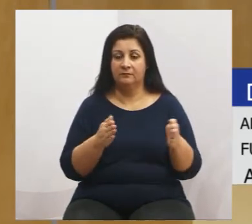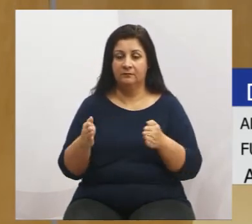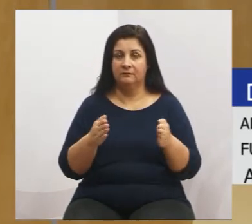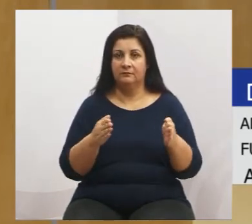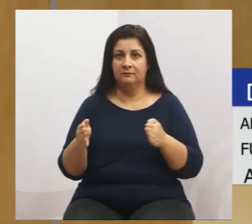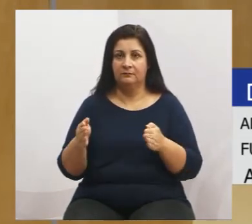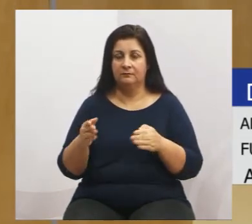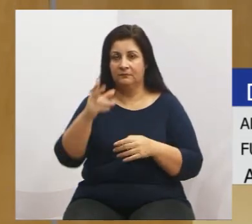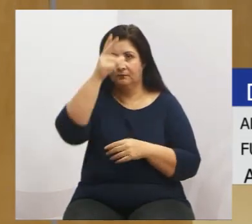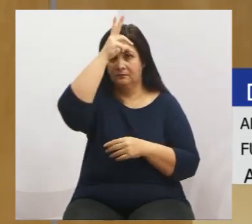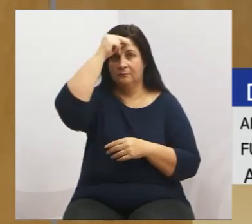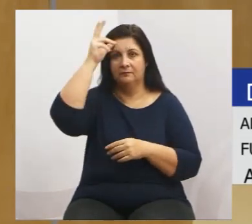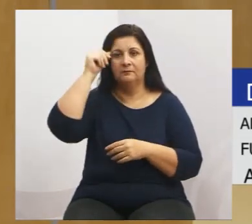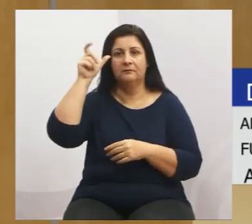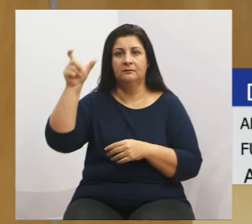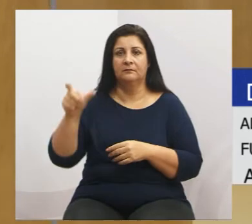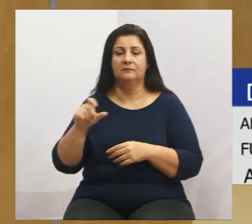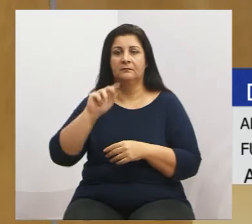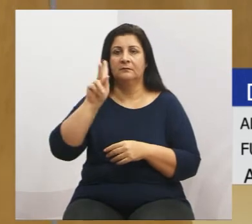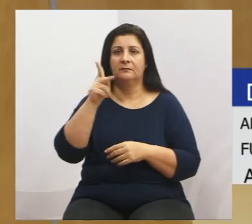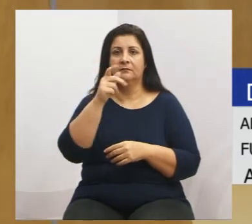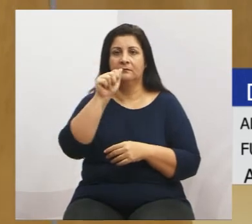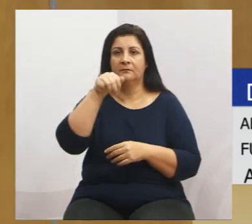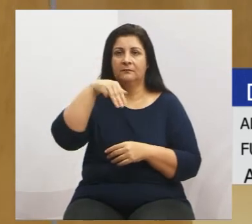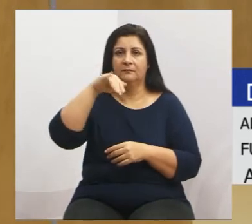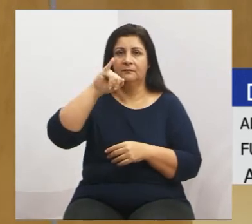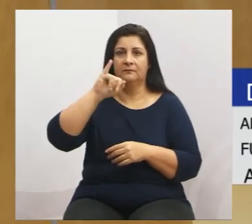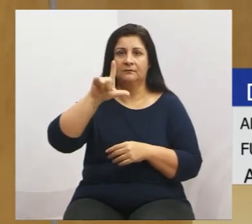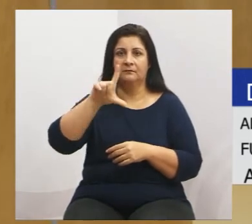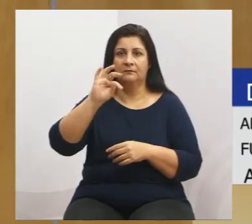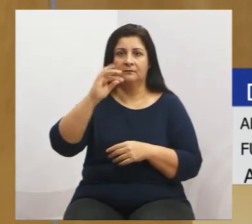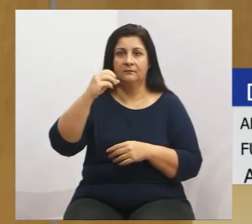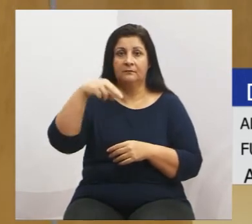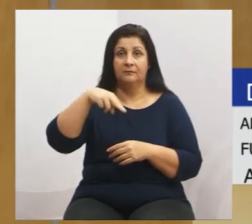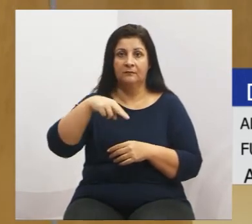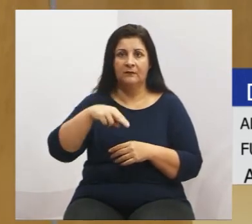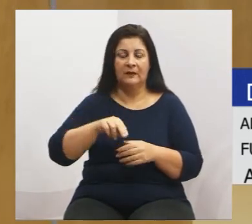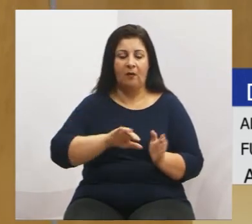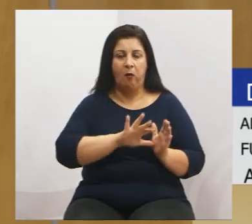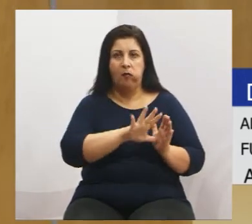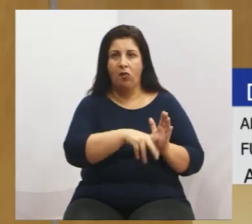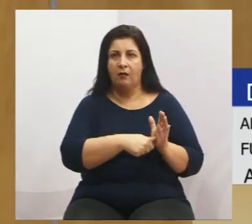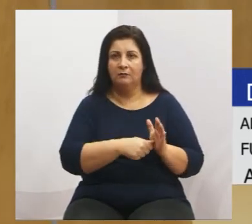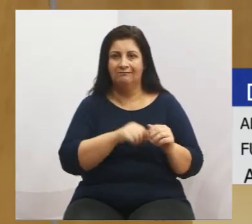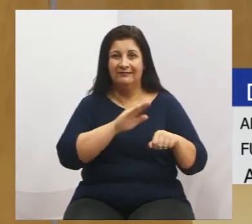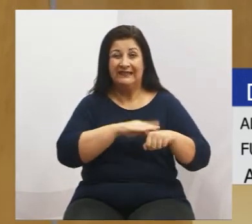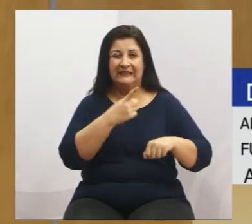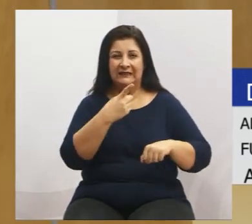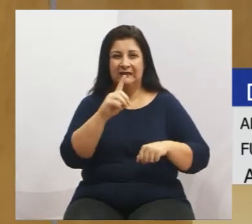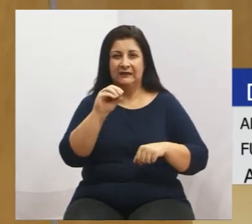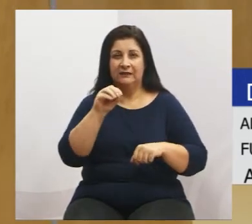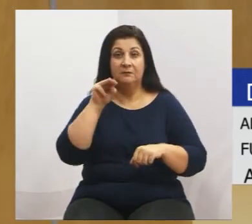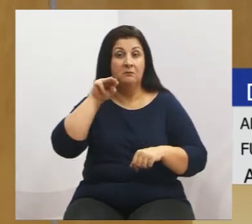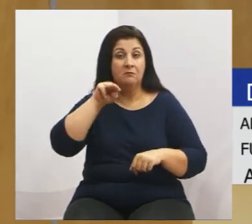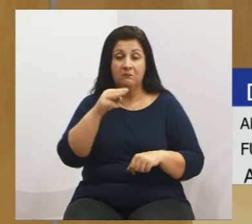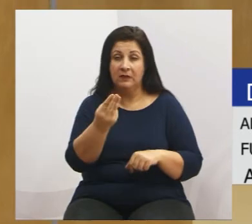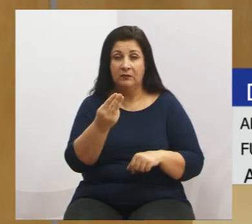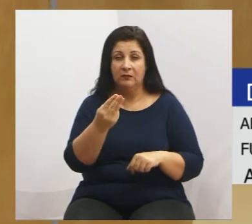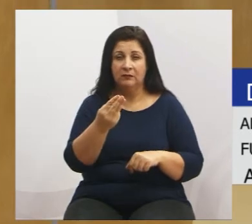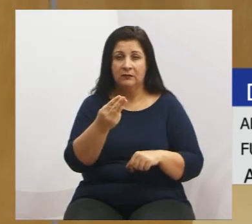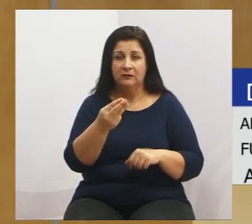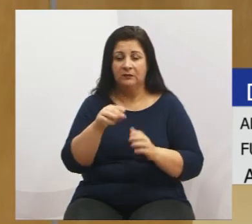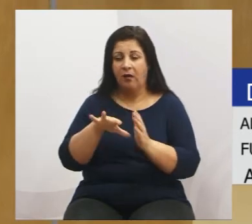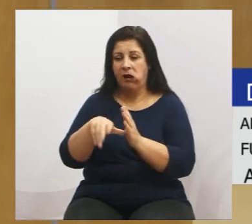a Pró Lar, ela deu o golpe no povo mais de 10 milhões. Não foi, doutor